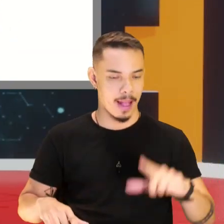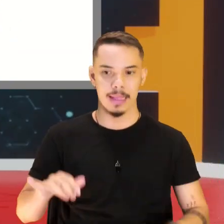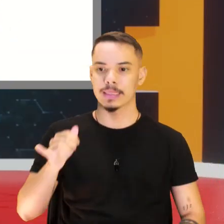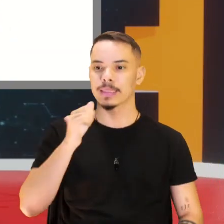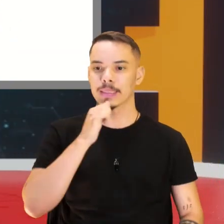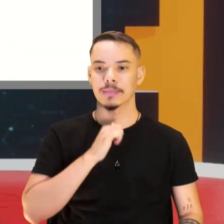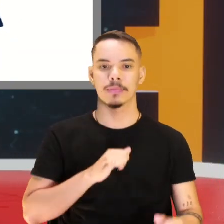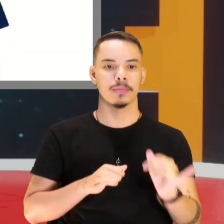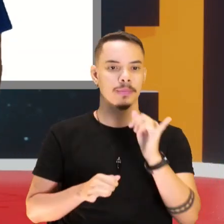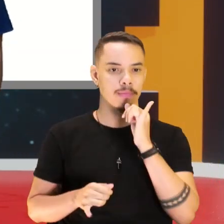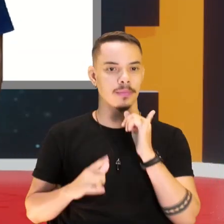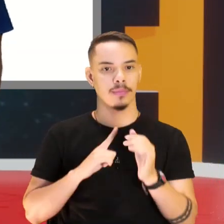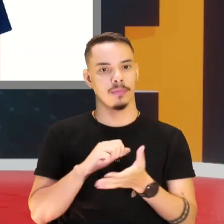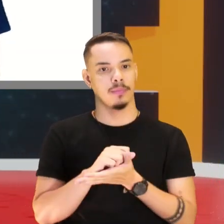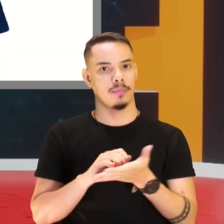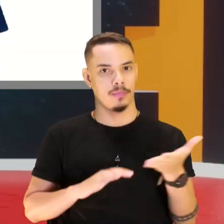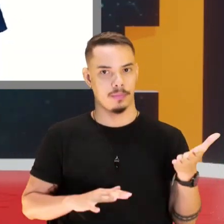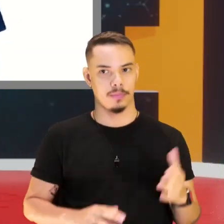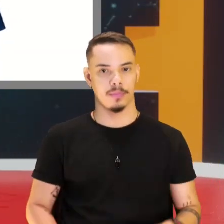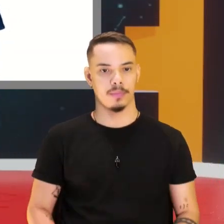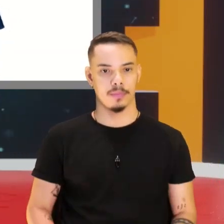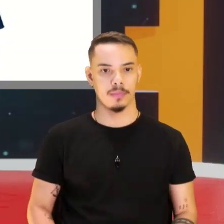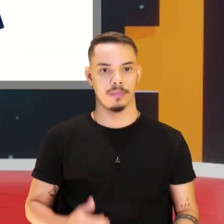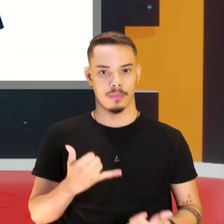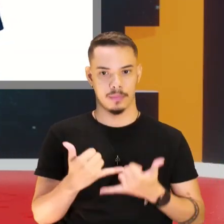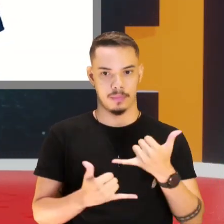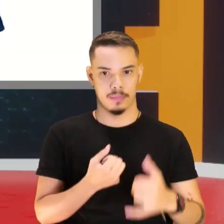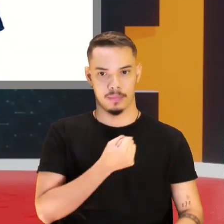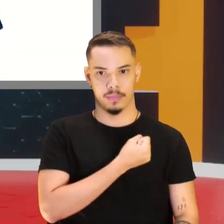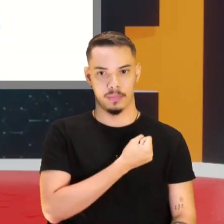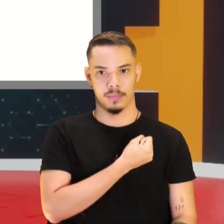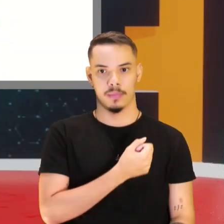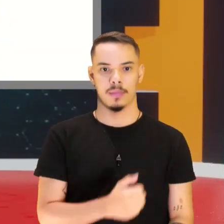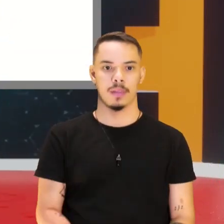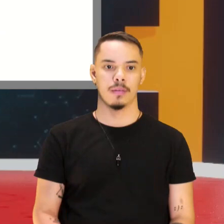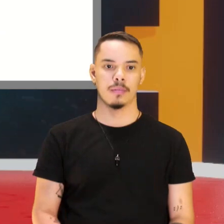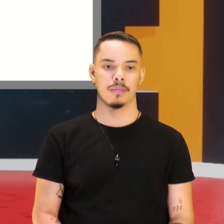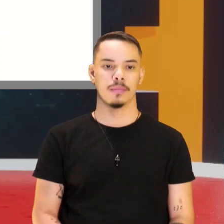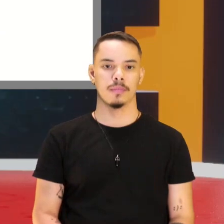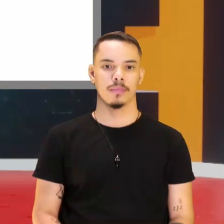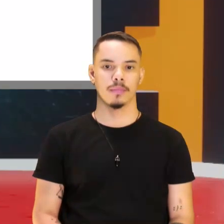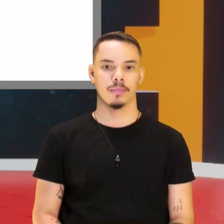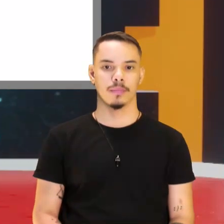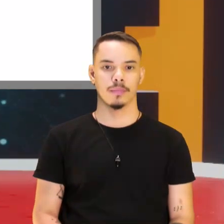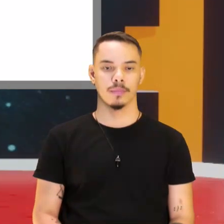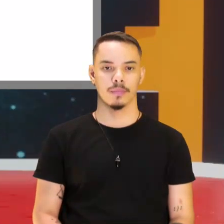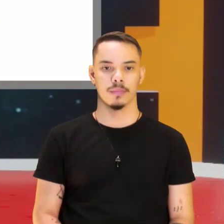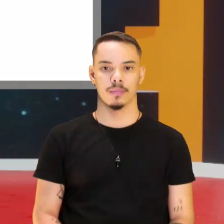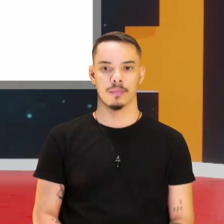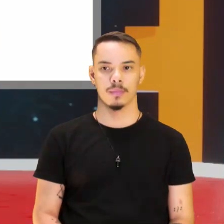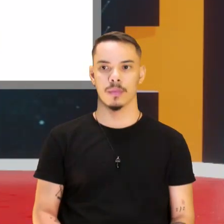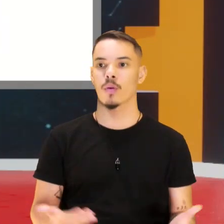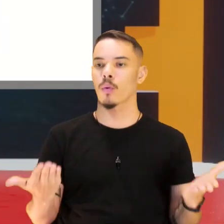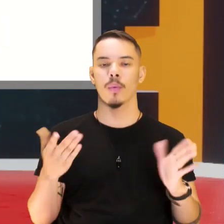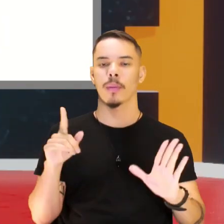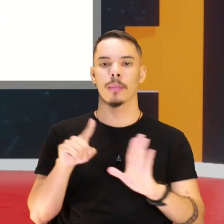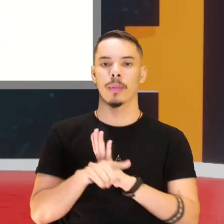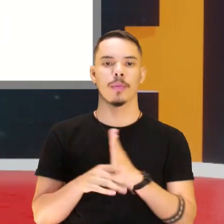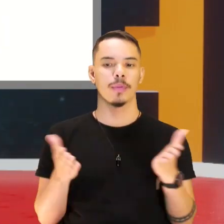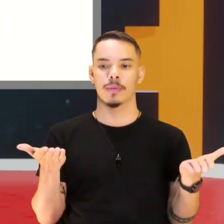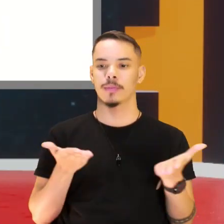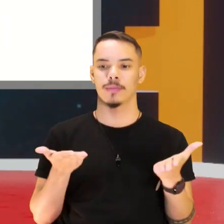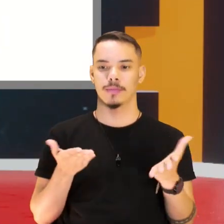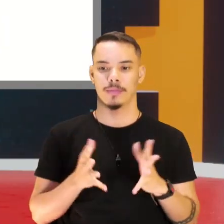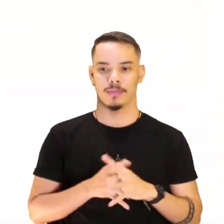né? E temos ainda as atividades de sala e tudo mais. Brincando com os números? Vamos lá? Brincando com os números, qual é a perguntinha da aula de